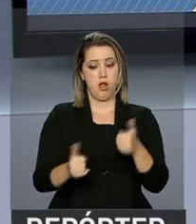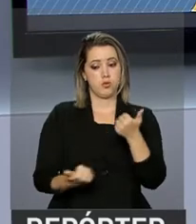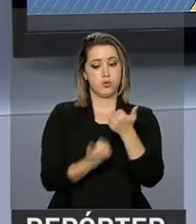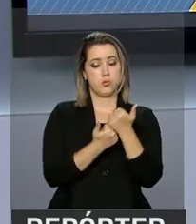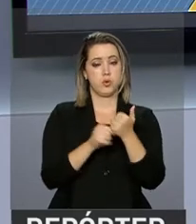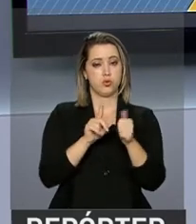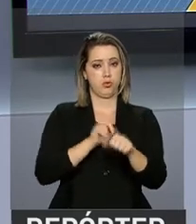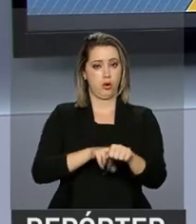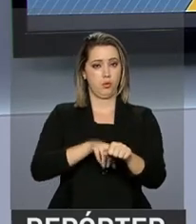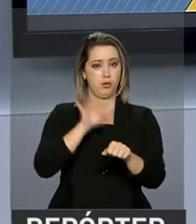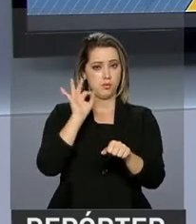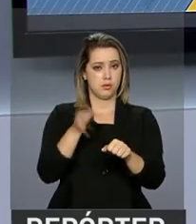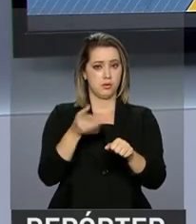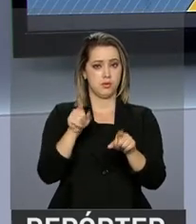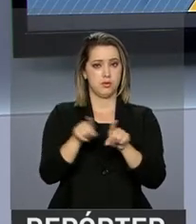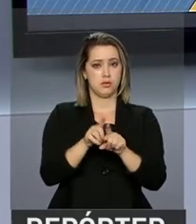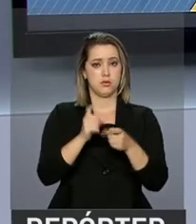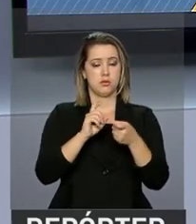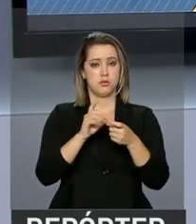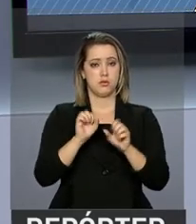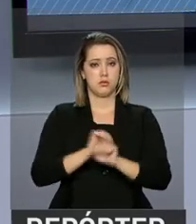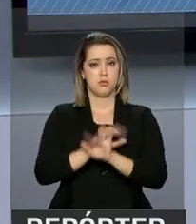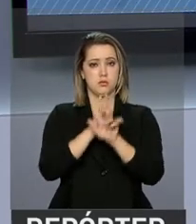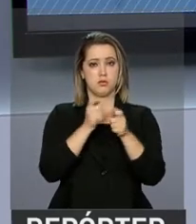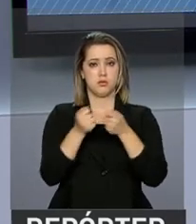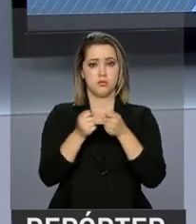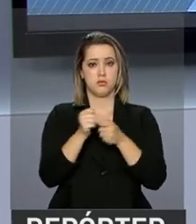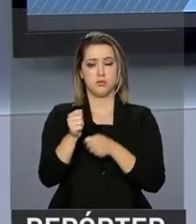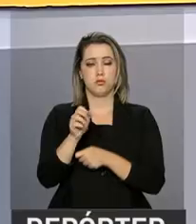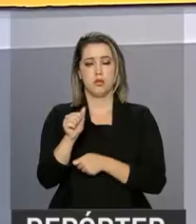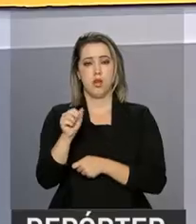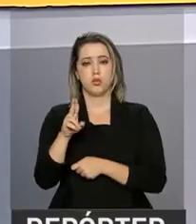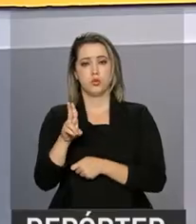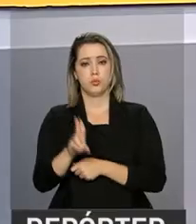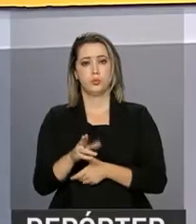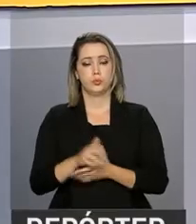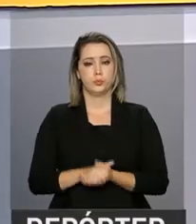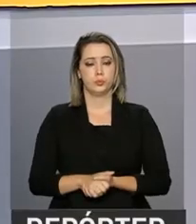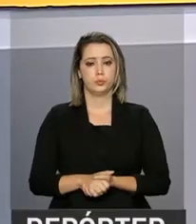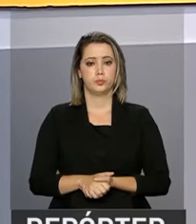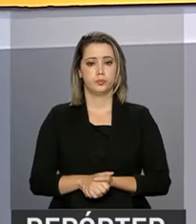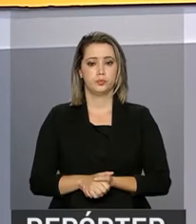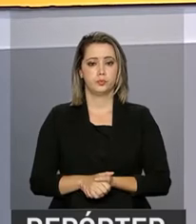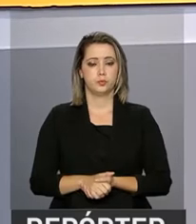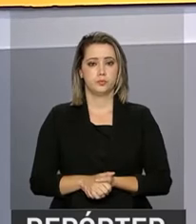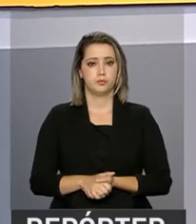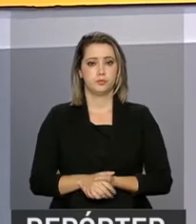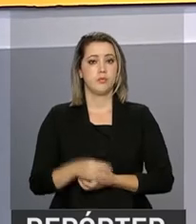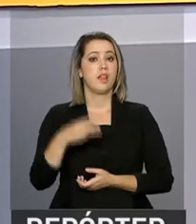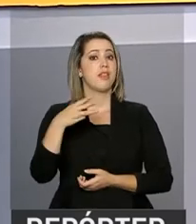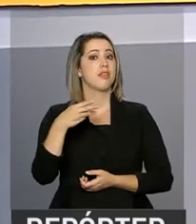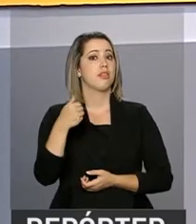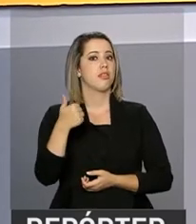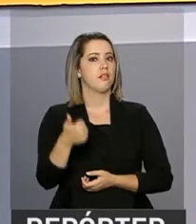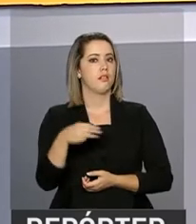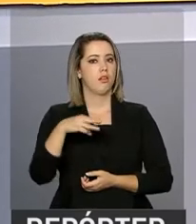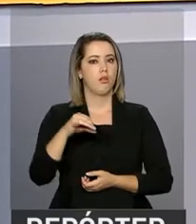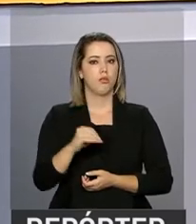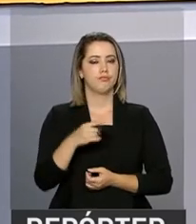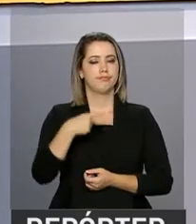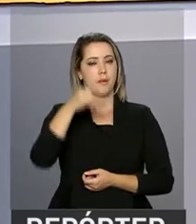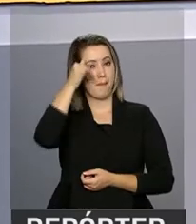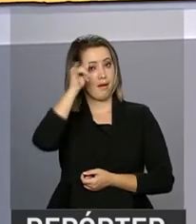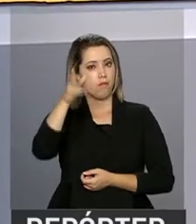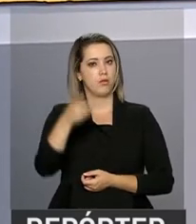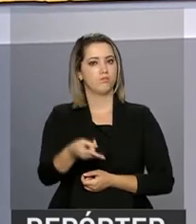transparência e da controladoria geral da união em 31 de maio é o dia mundial de combate ao